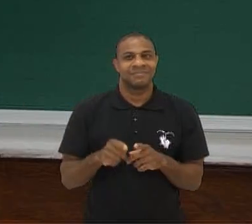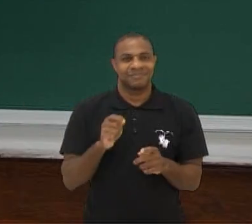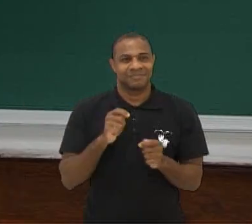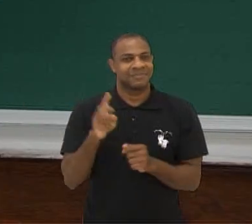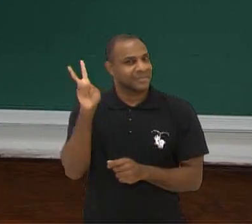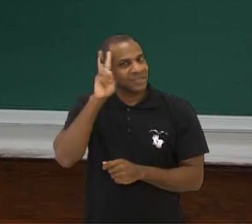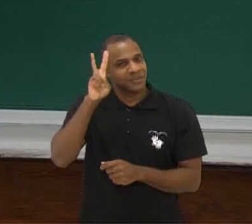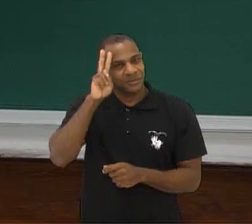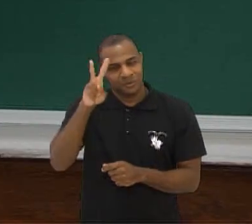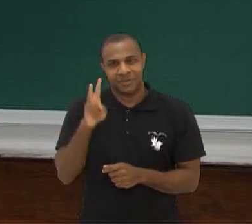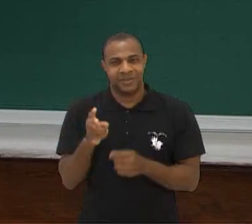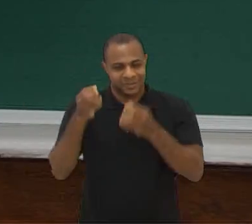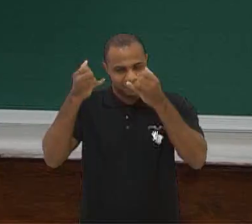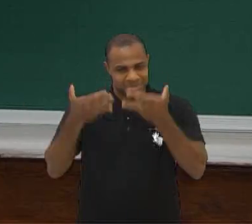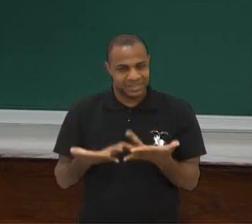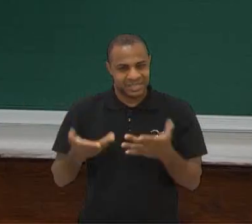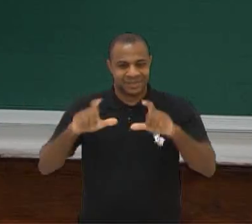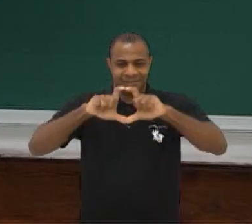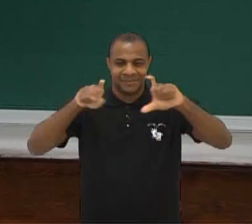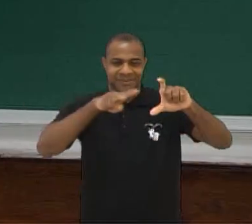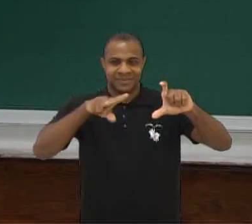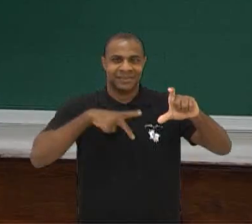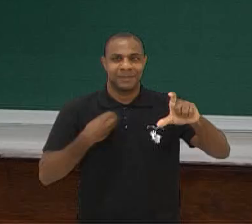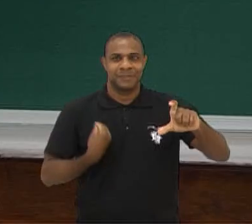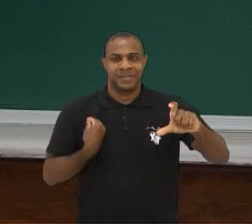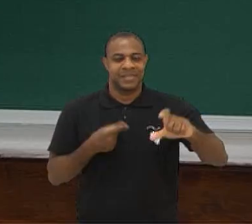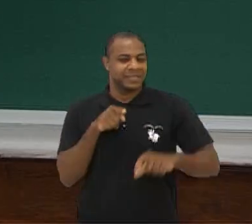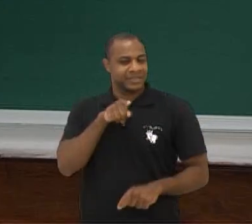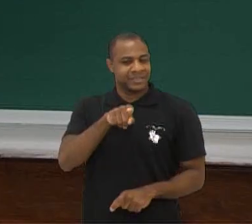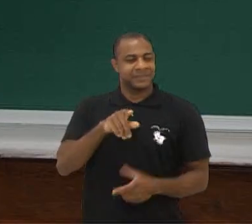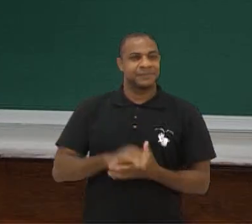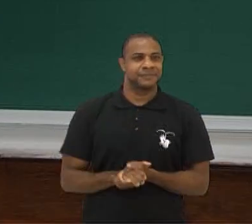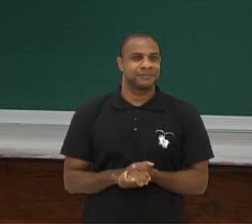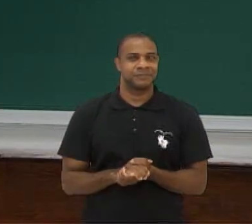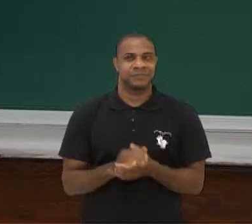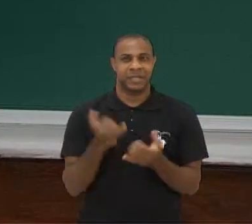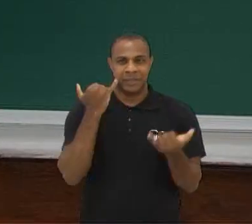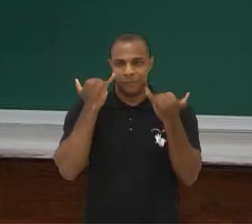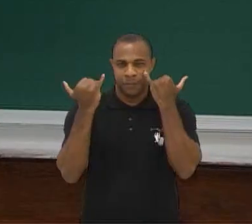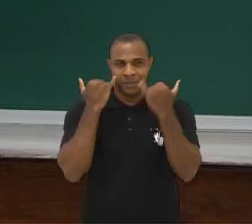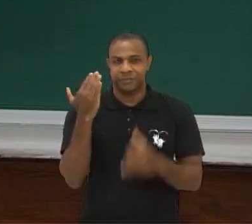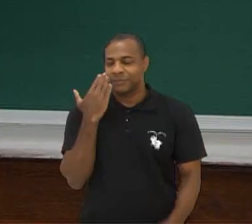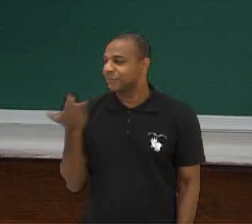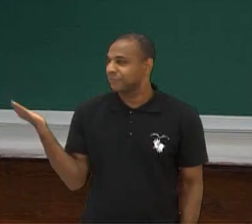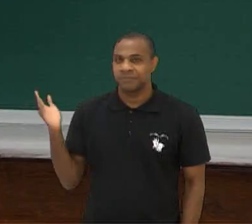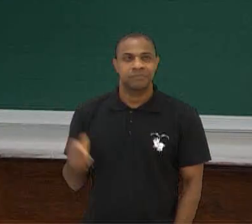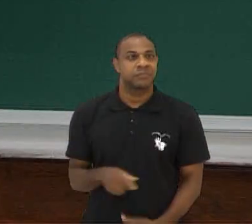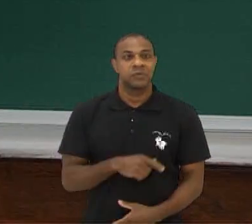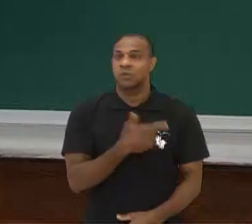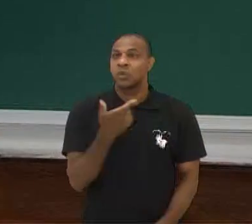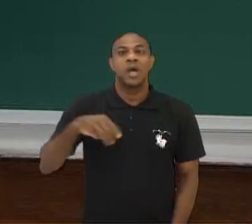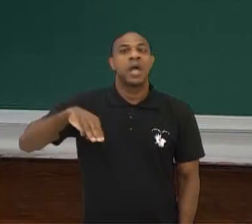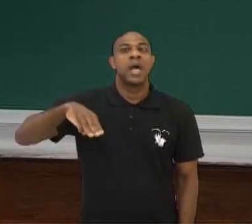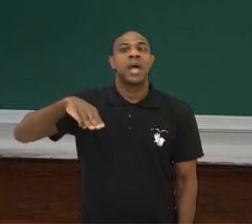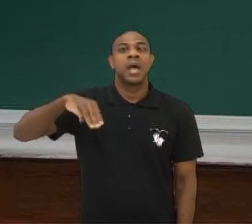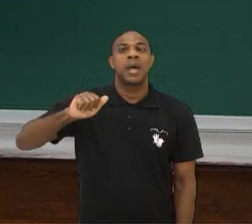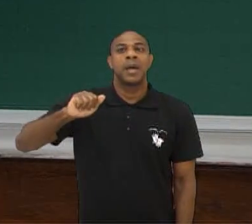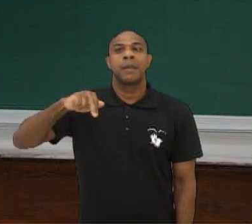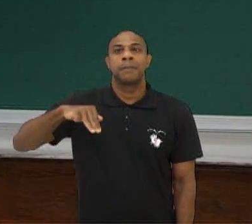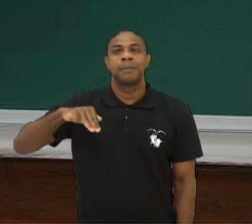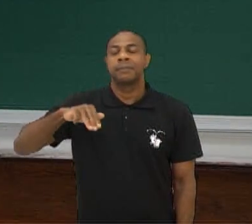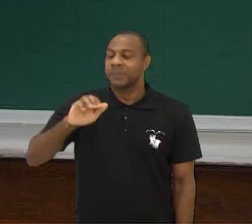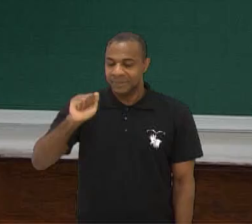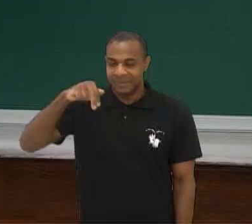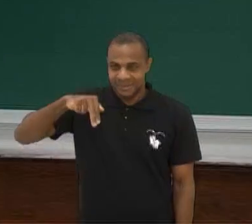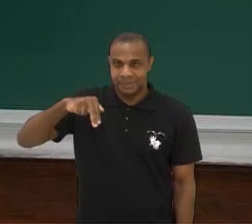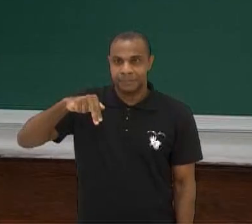das situações relatadas que estão presentes nesta notícia. Né? Então, não se trata da manchete, por exemplo, como a gente